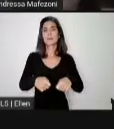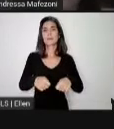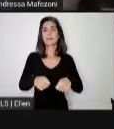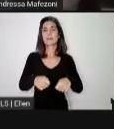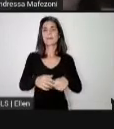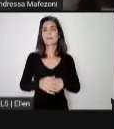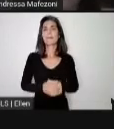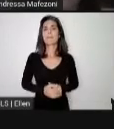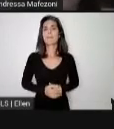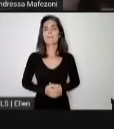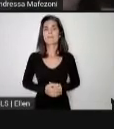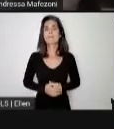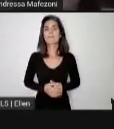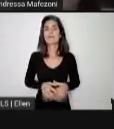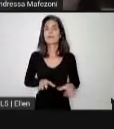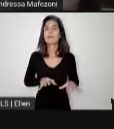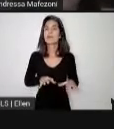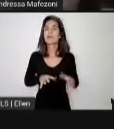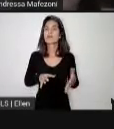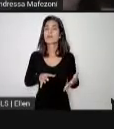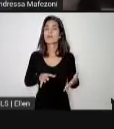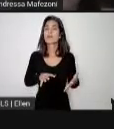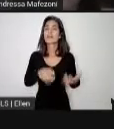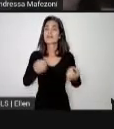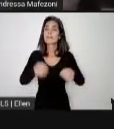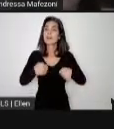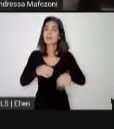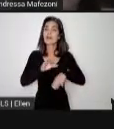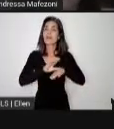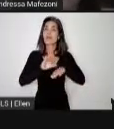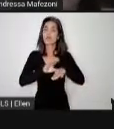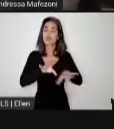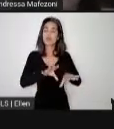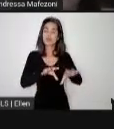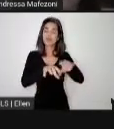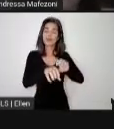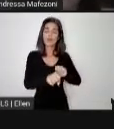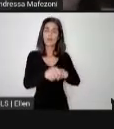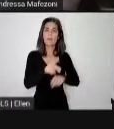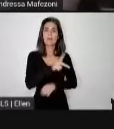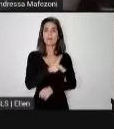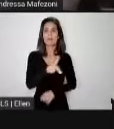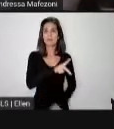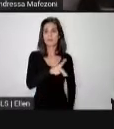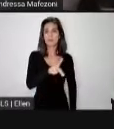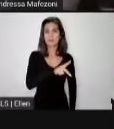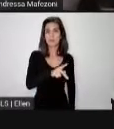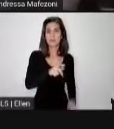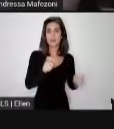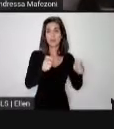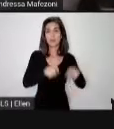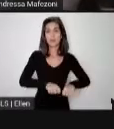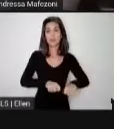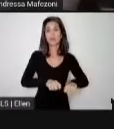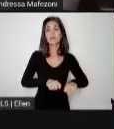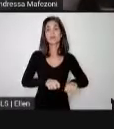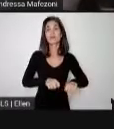de uma formação de professores que atendesse naquele momento, lá nos